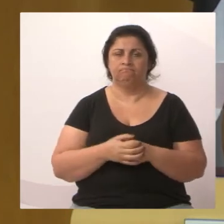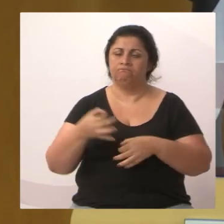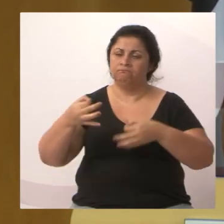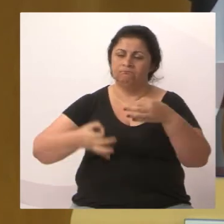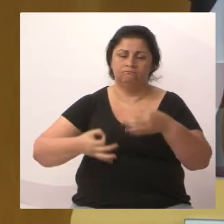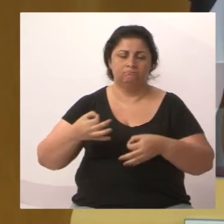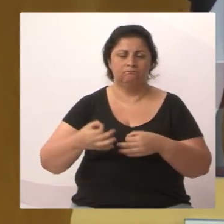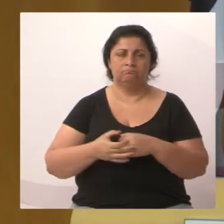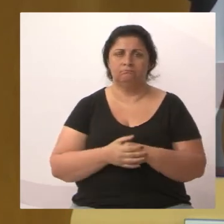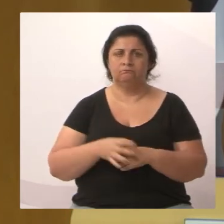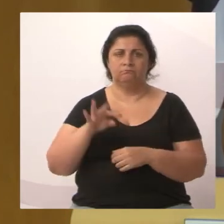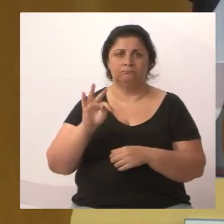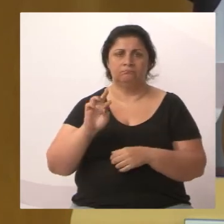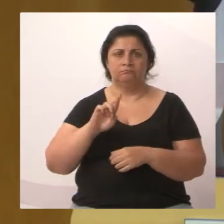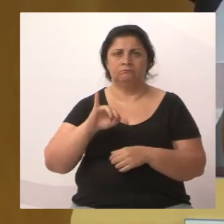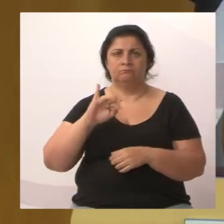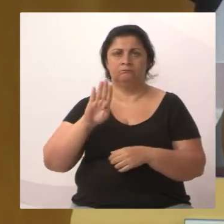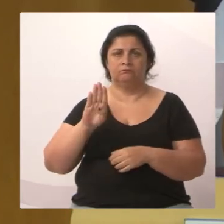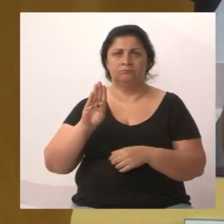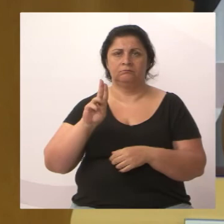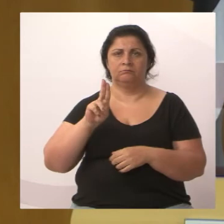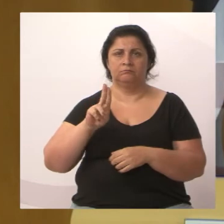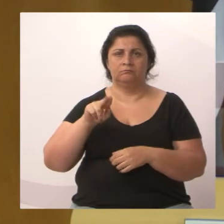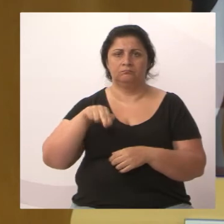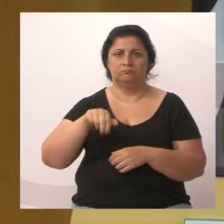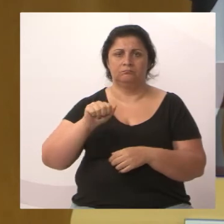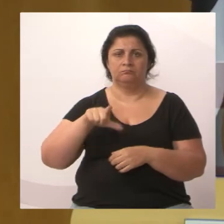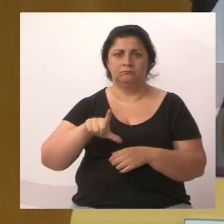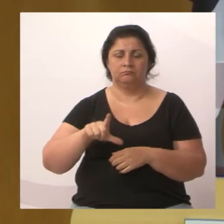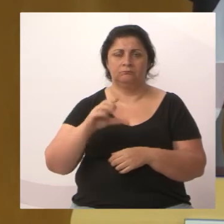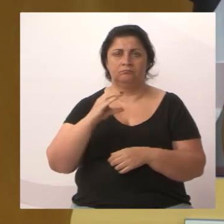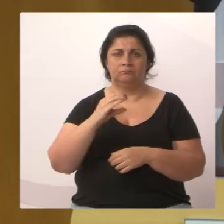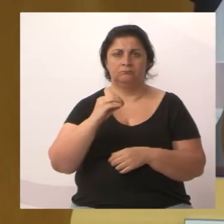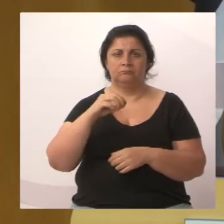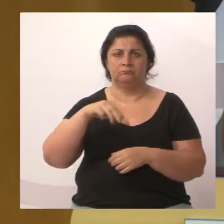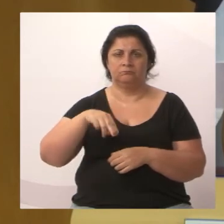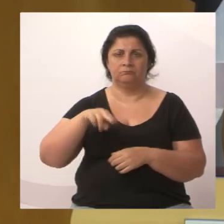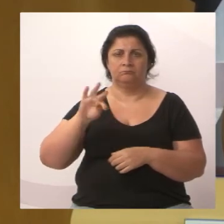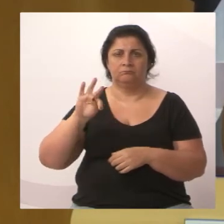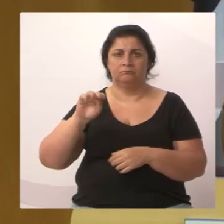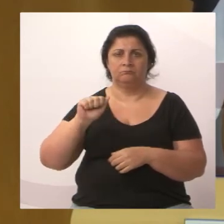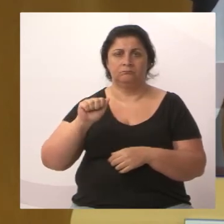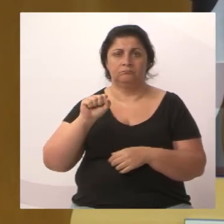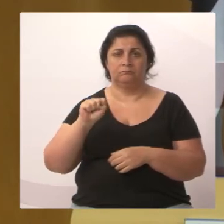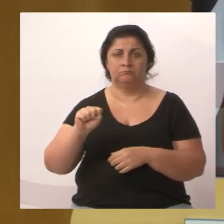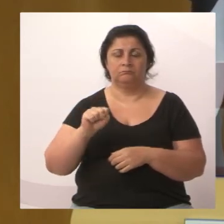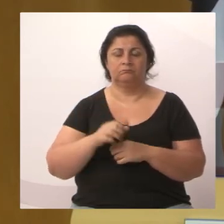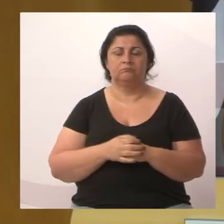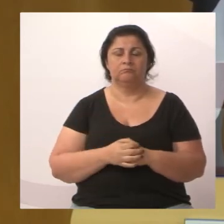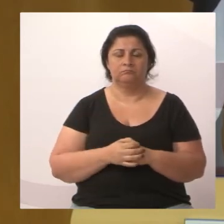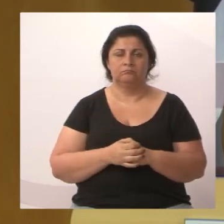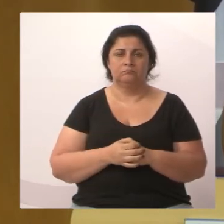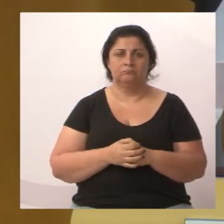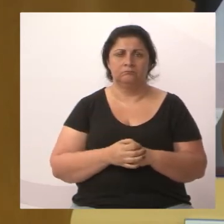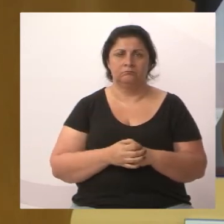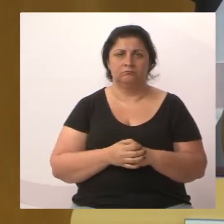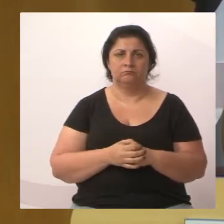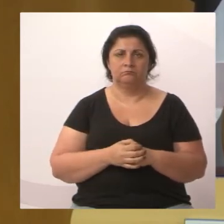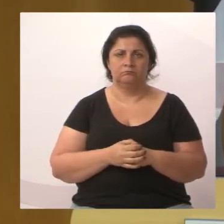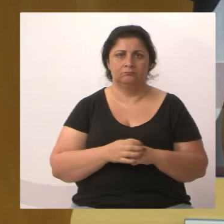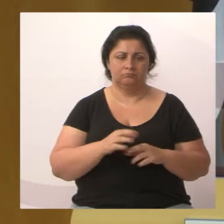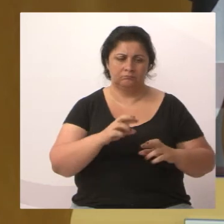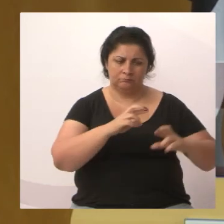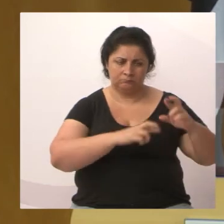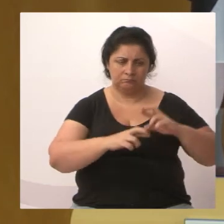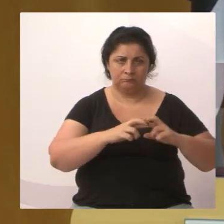Contas, essa perícia que foi feita com uma perícia particular contratada pela Câmara a pedido da